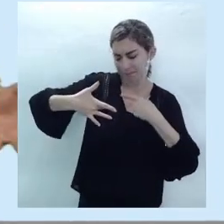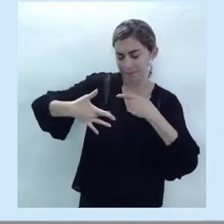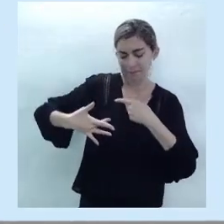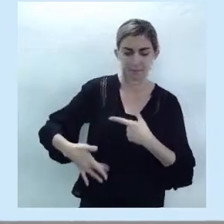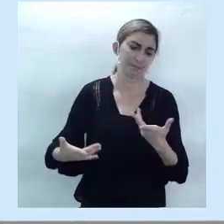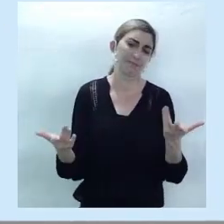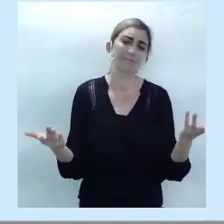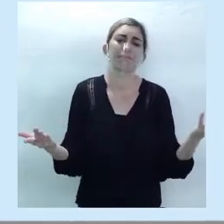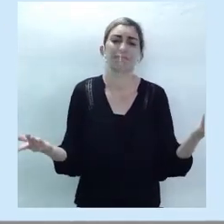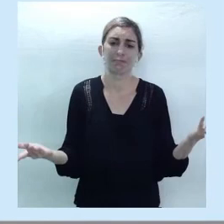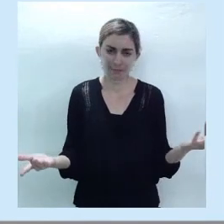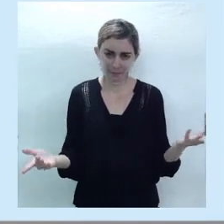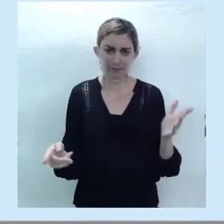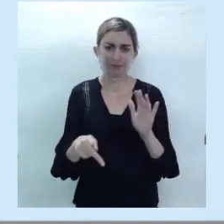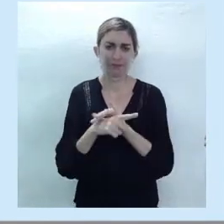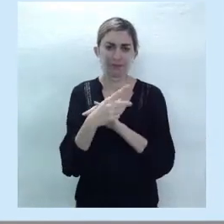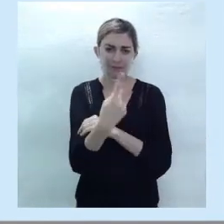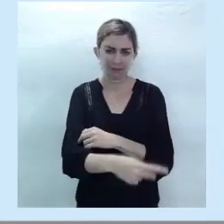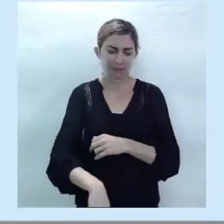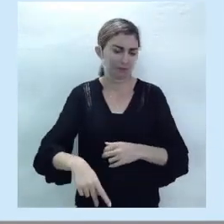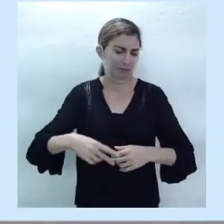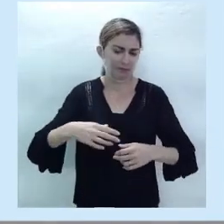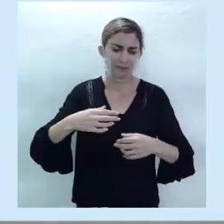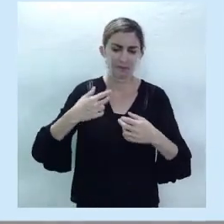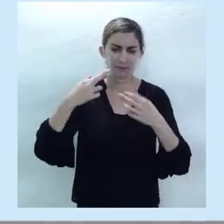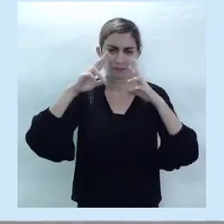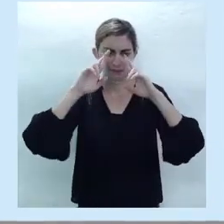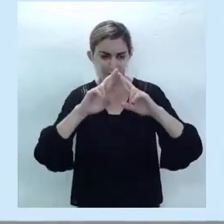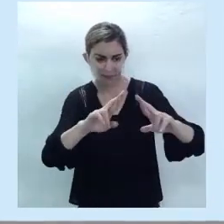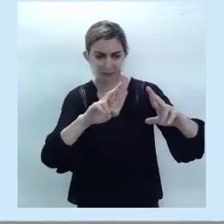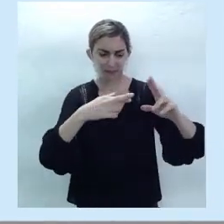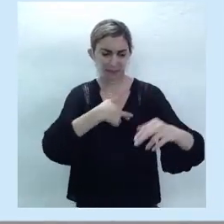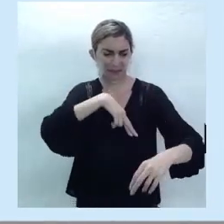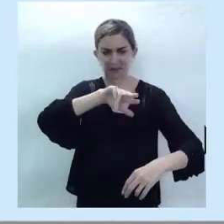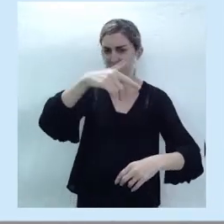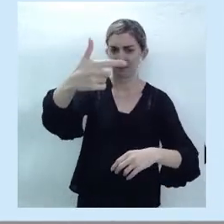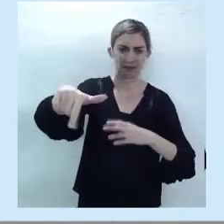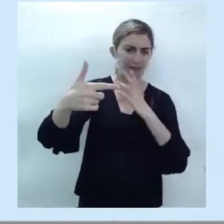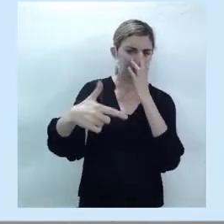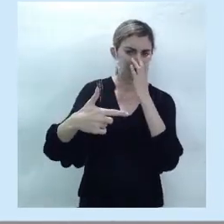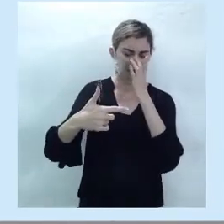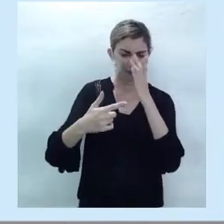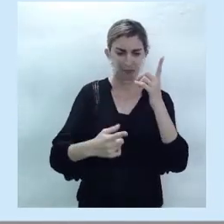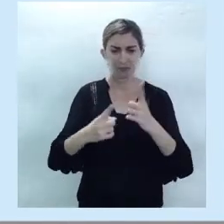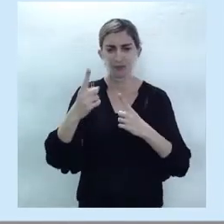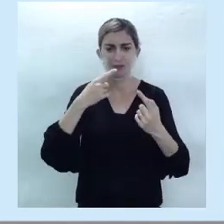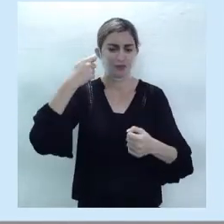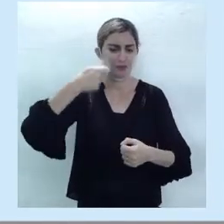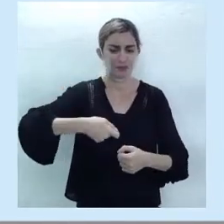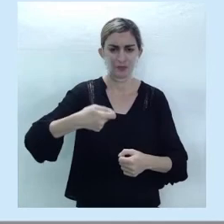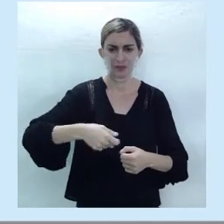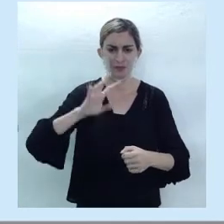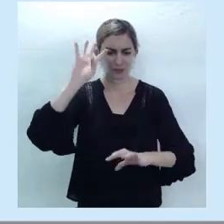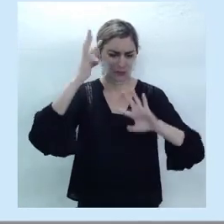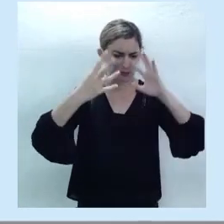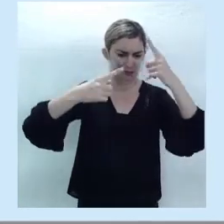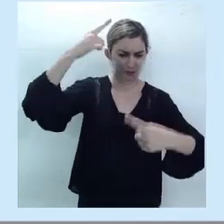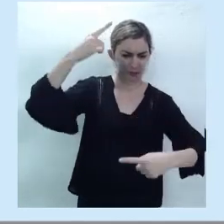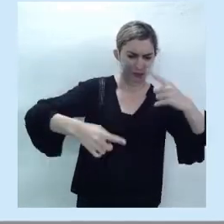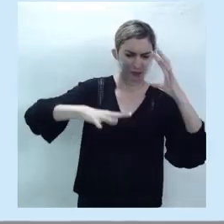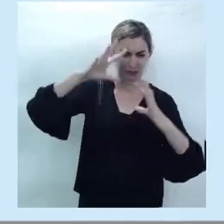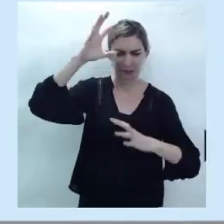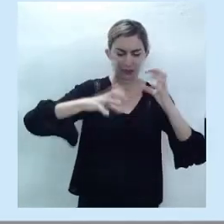Infelizmente, eles passam por questões de intolerância ao diálogo religioso e acabam em conflitos. Então,